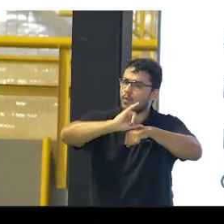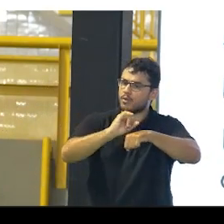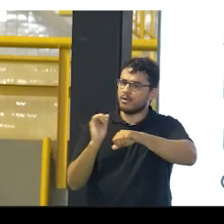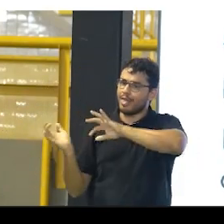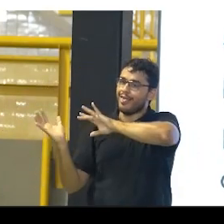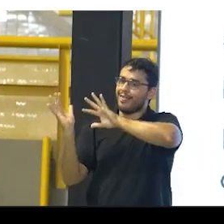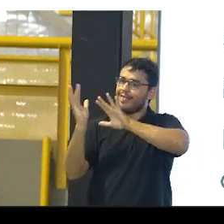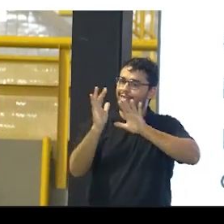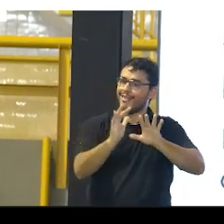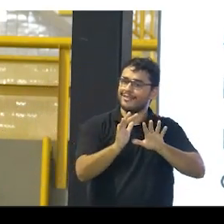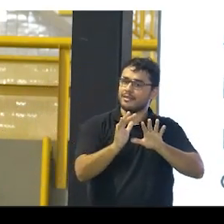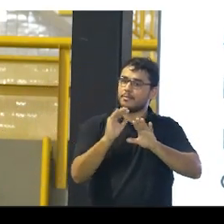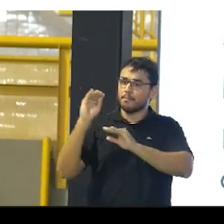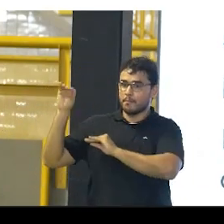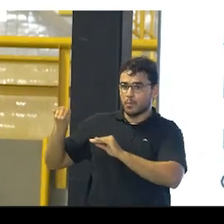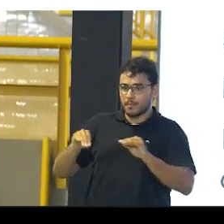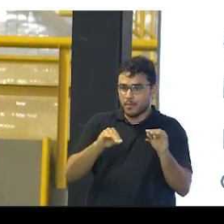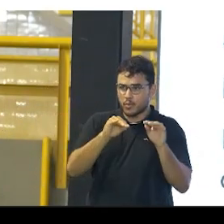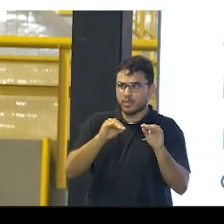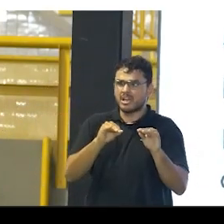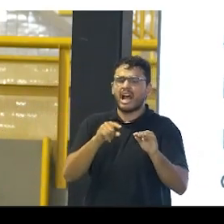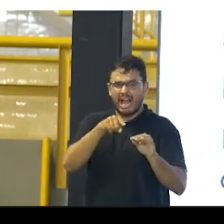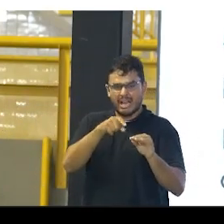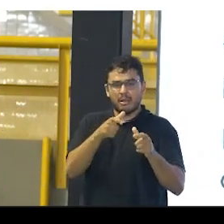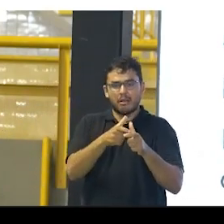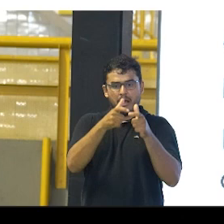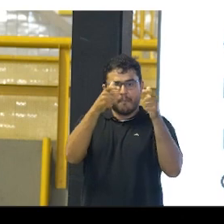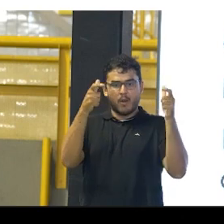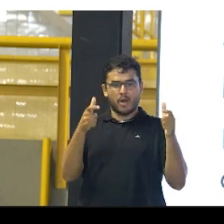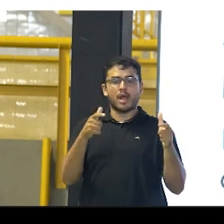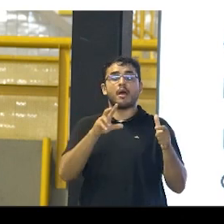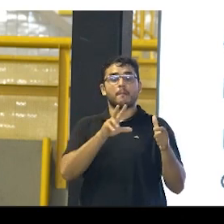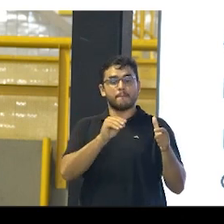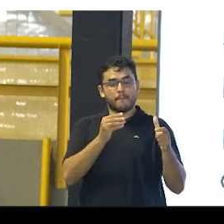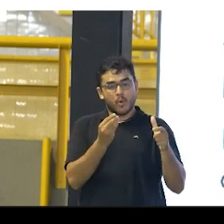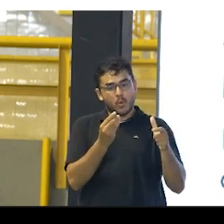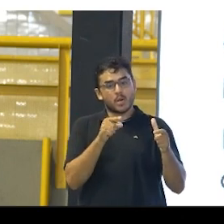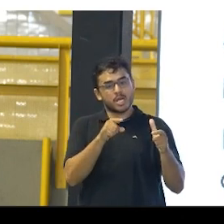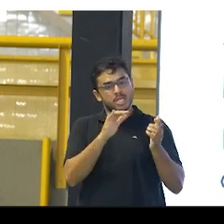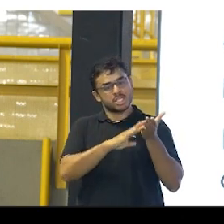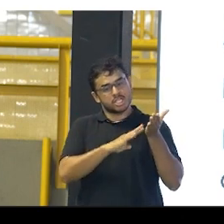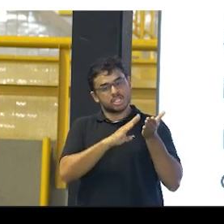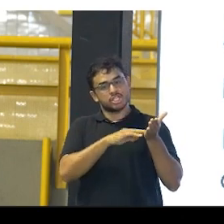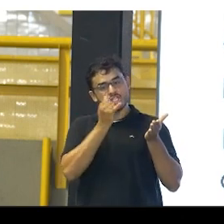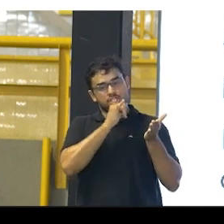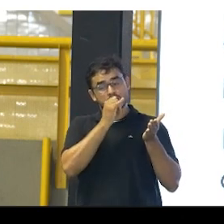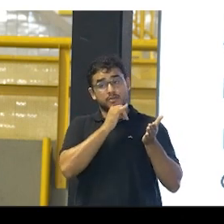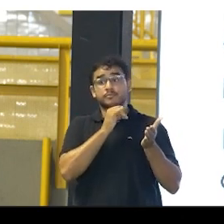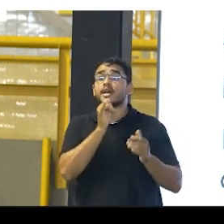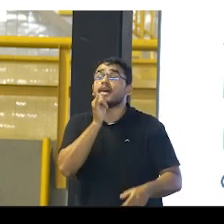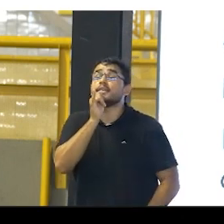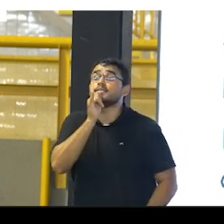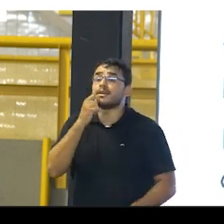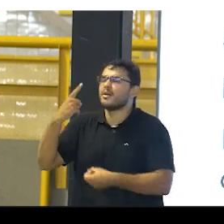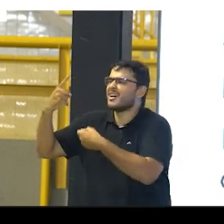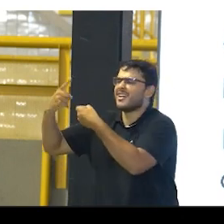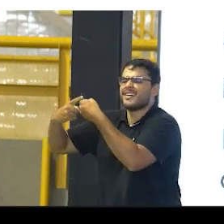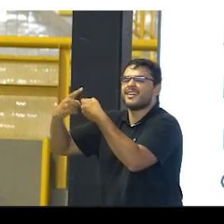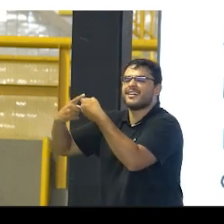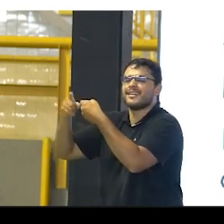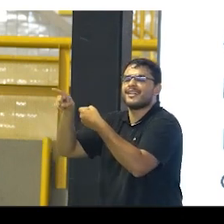mais diversificado. Numa zona rural mais tradicional, em uma casa, geralmente você tem o básico.